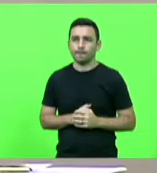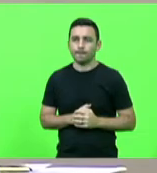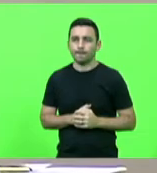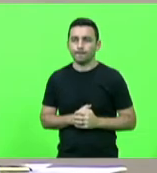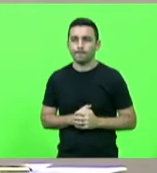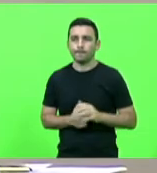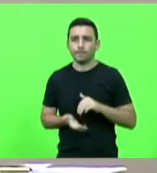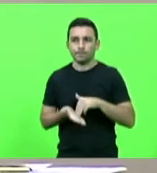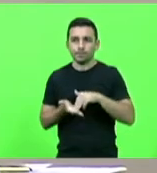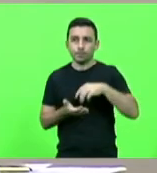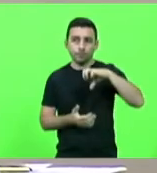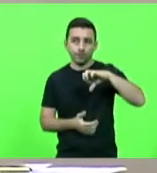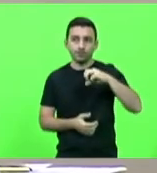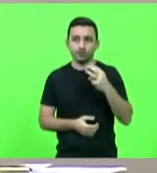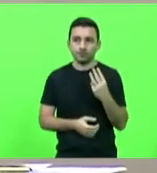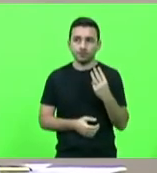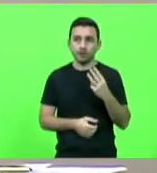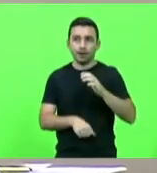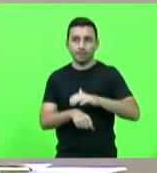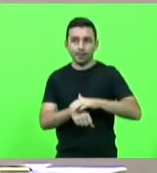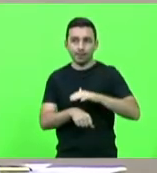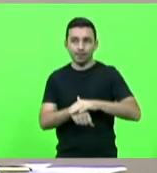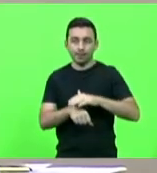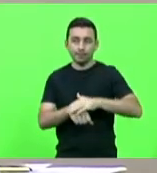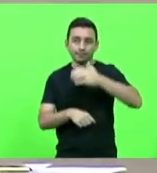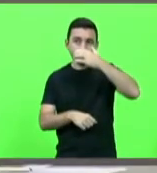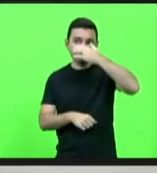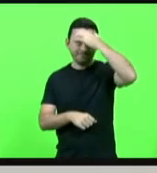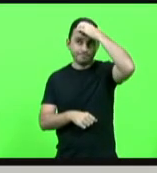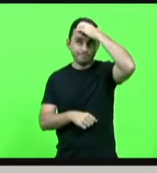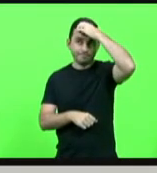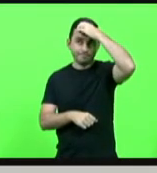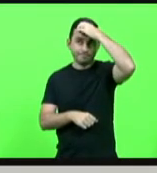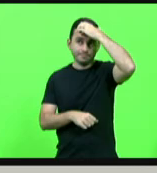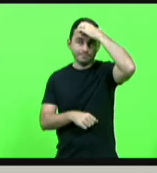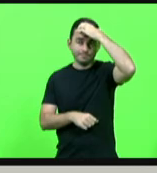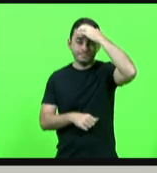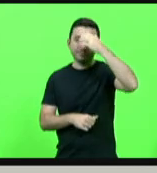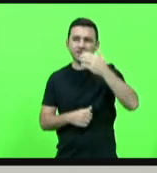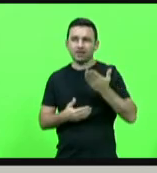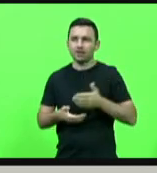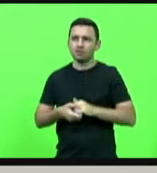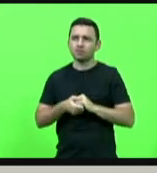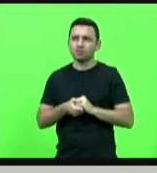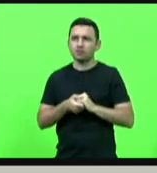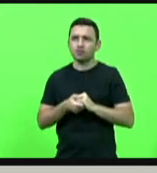Moção 93, autor deputado Coronel Mocilim, cumprimentando